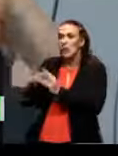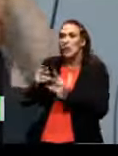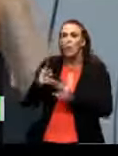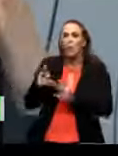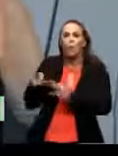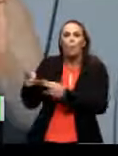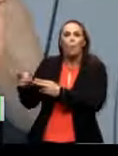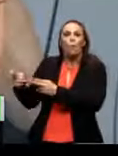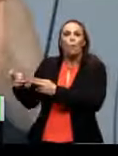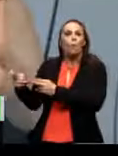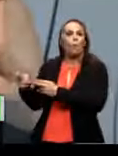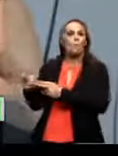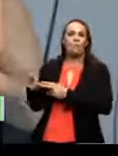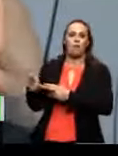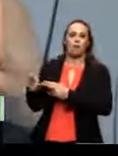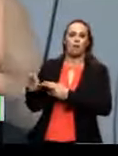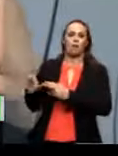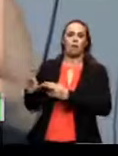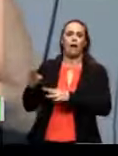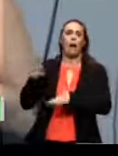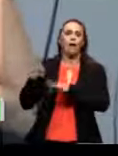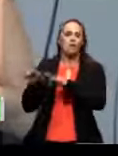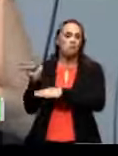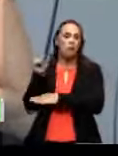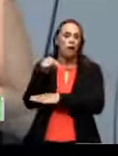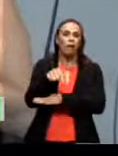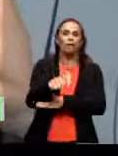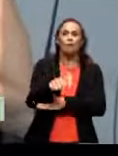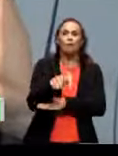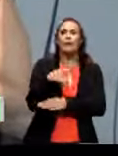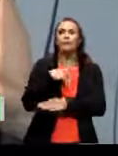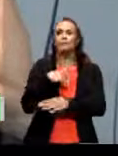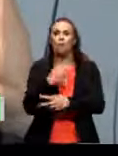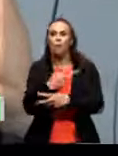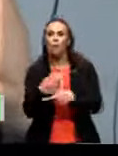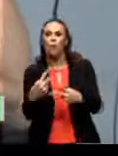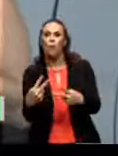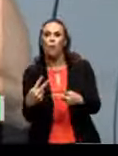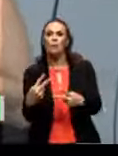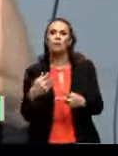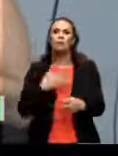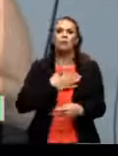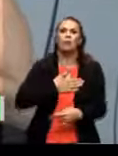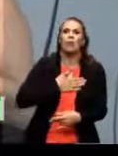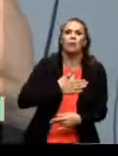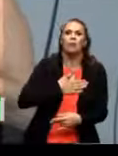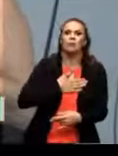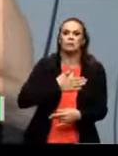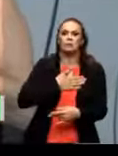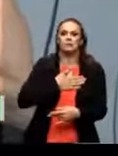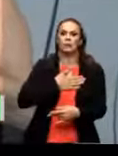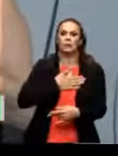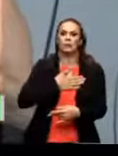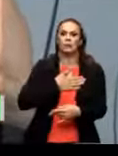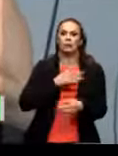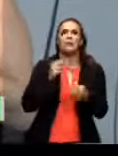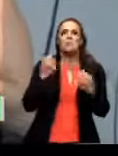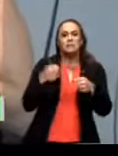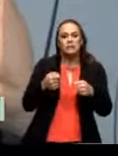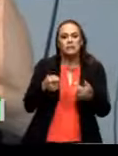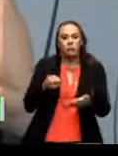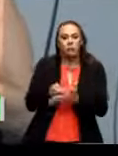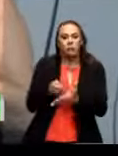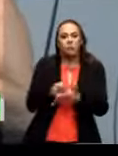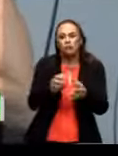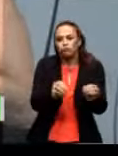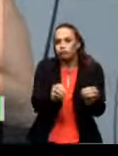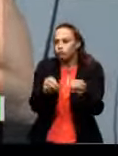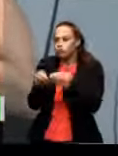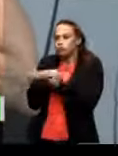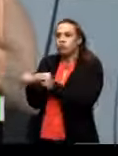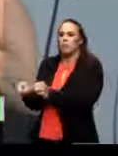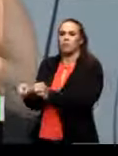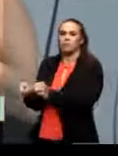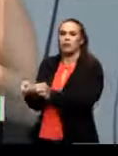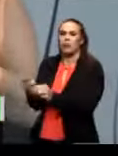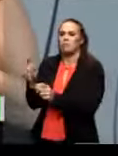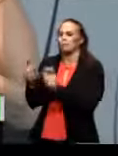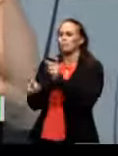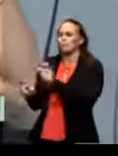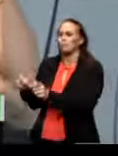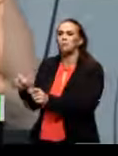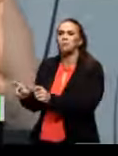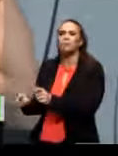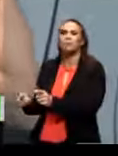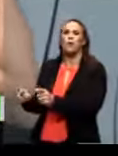tem uma história. Então, isso causa nas pessoas dor, problemas psicológicos, como, por exemplo, depressão, às vezes